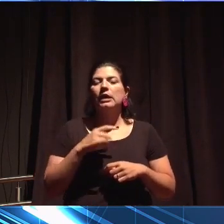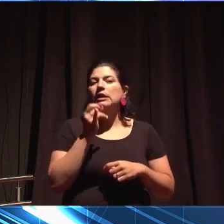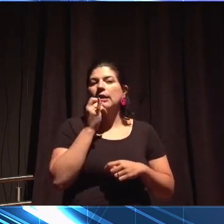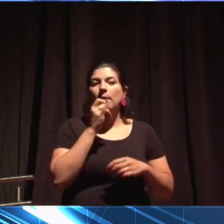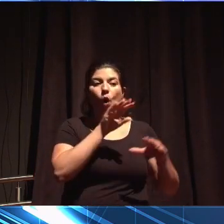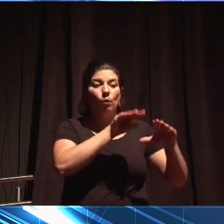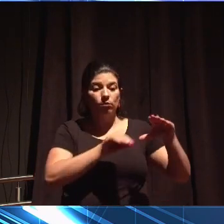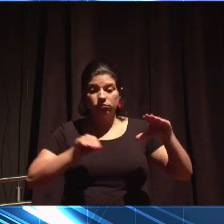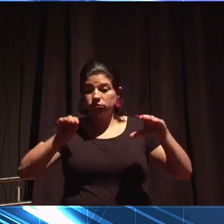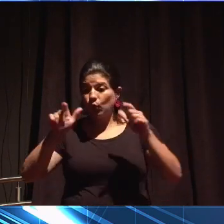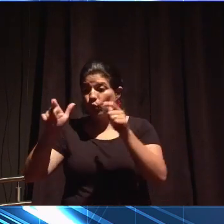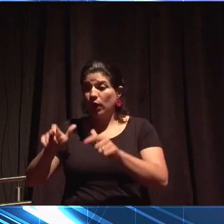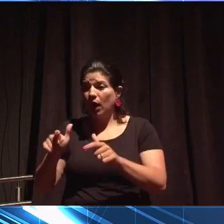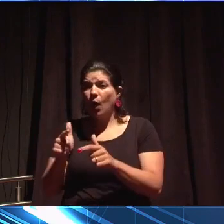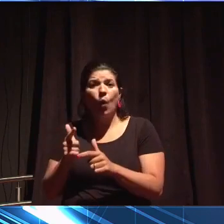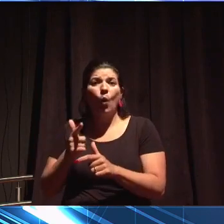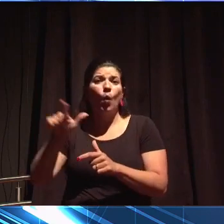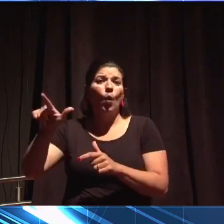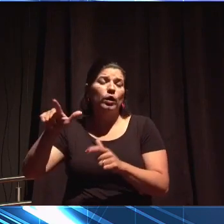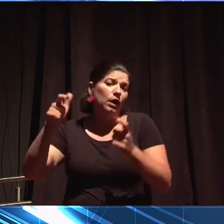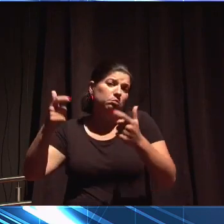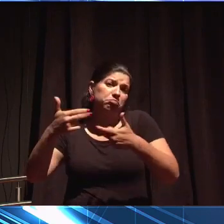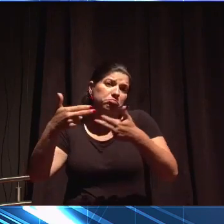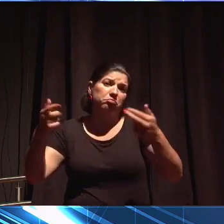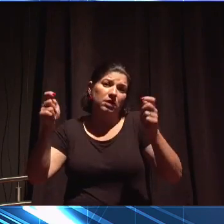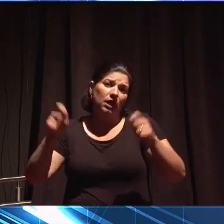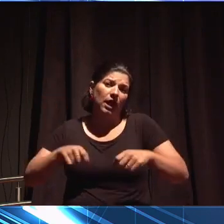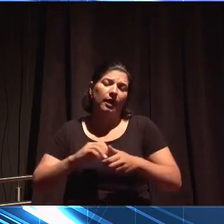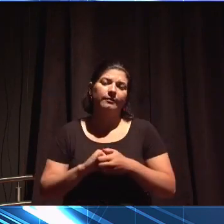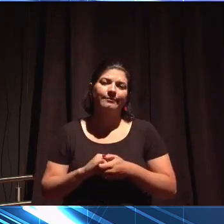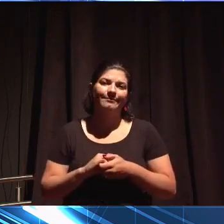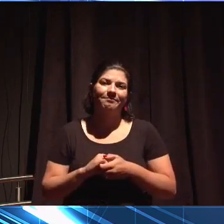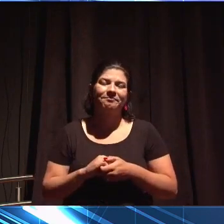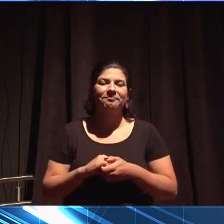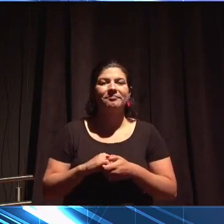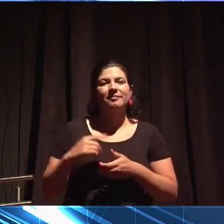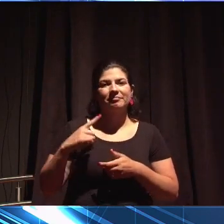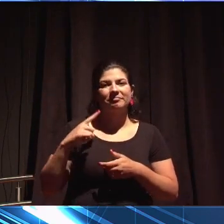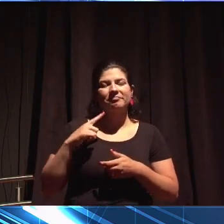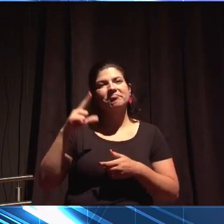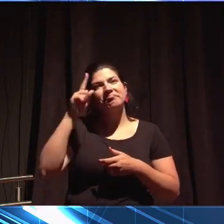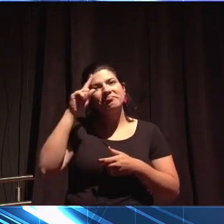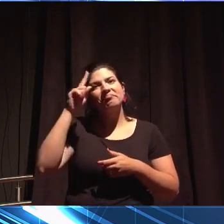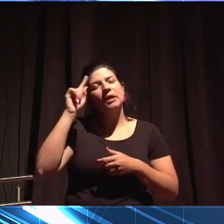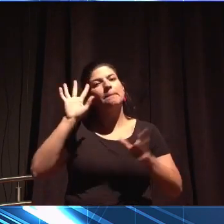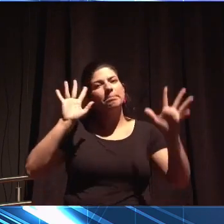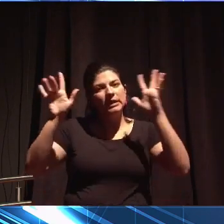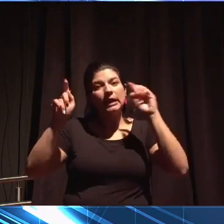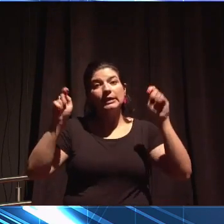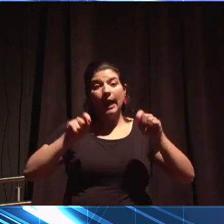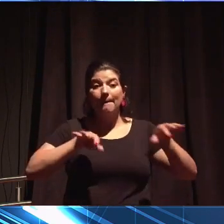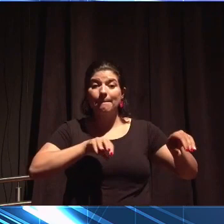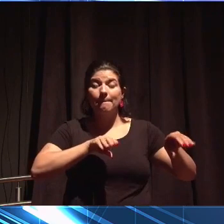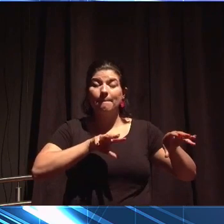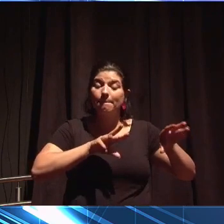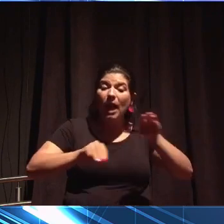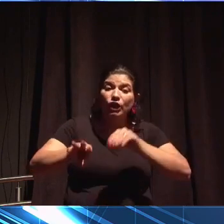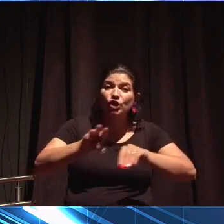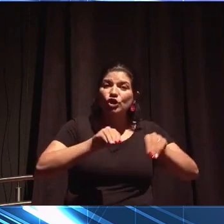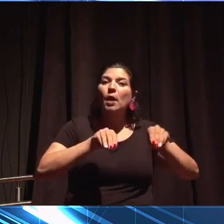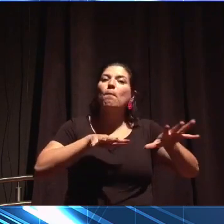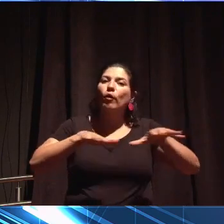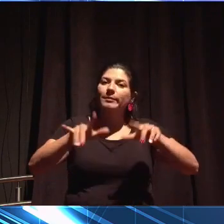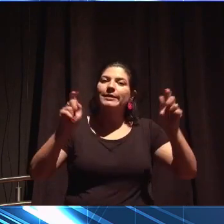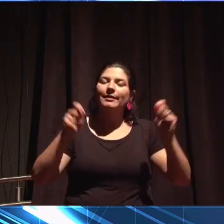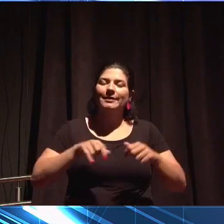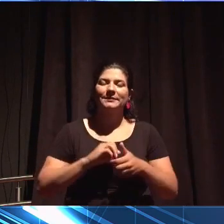alocar melhor esse recurso em outras coisas. E aí a gente consegue, no dia a dia, ir movimentando isso, né? Exatamente. E